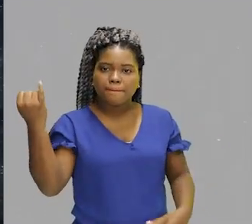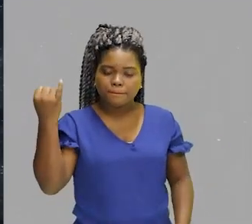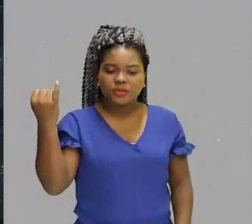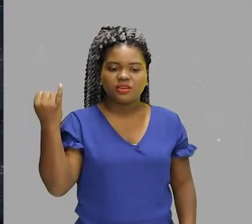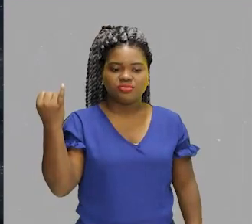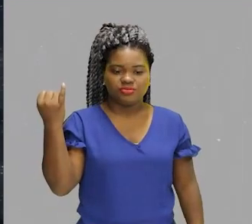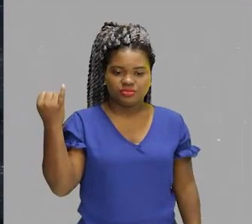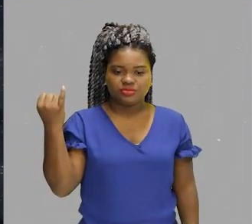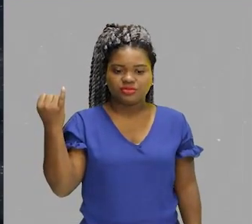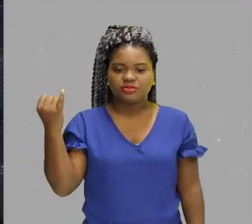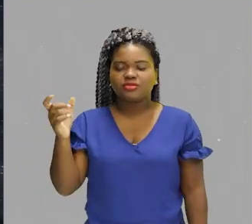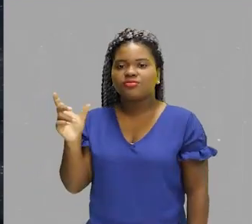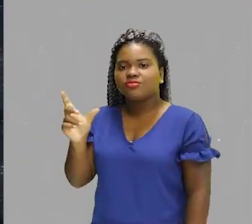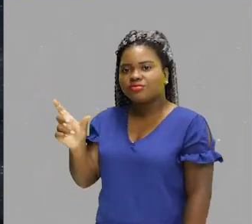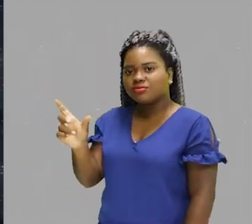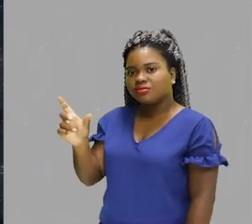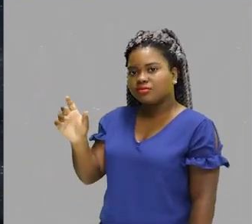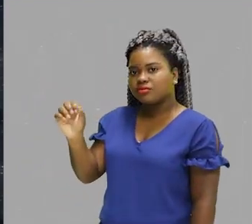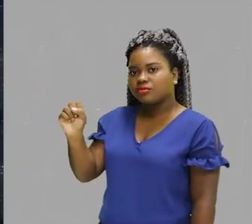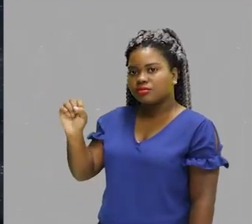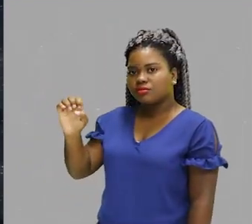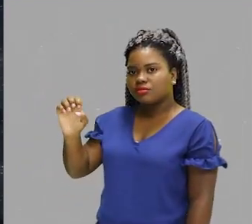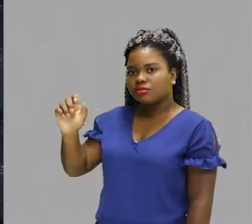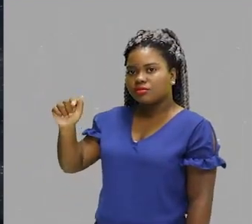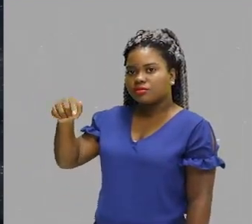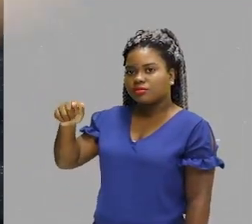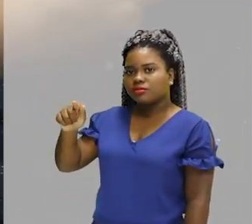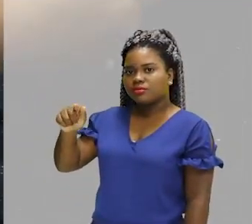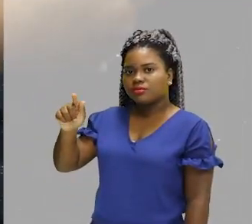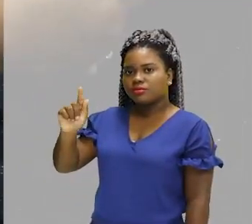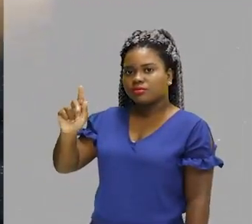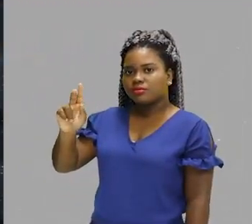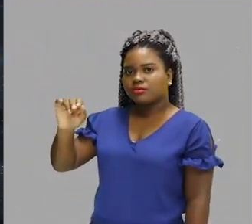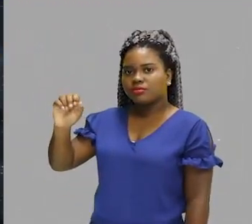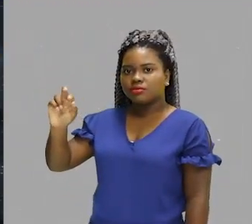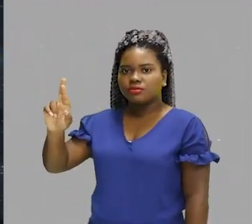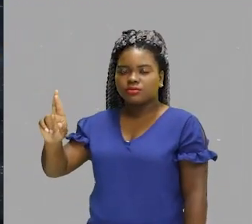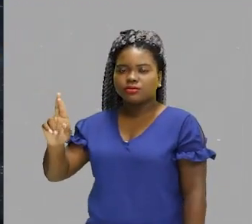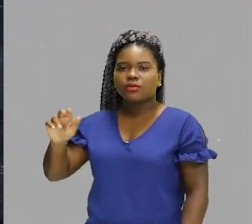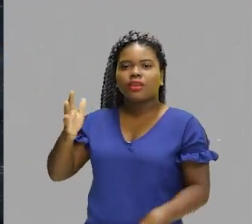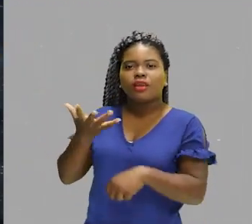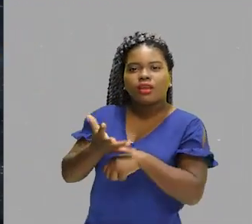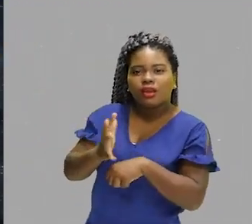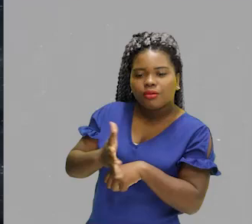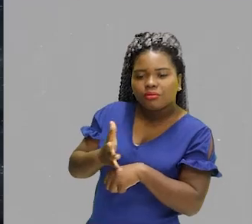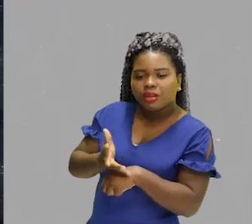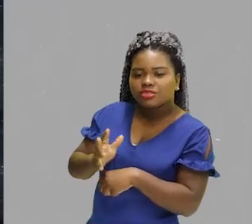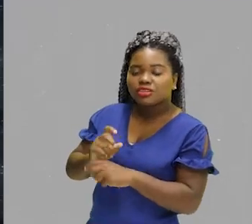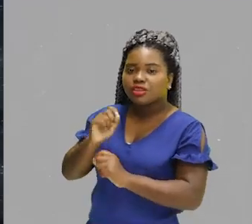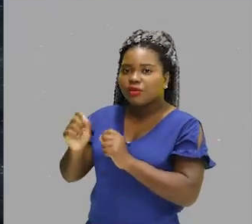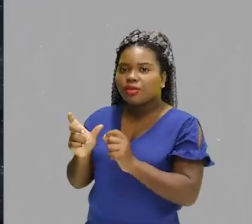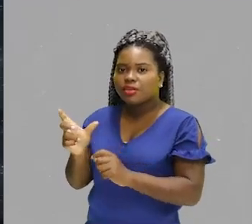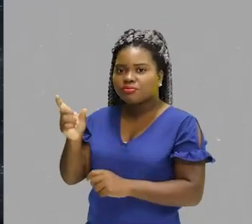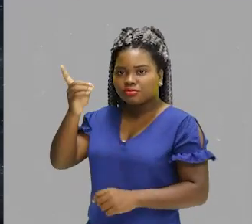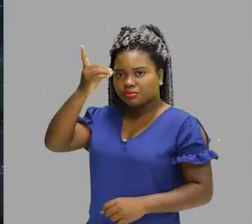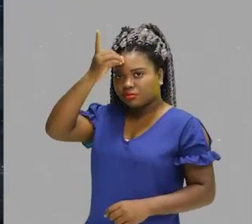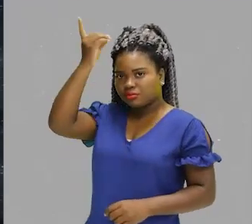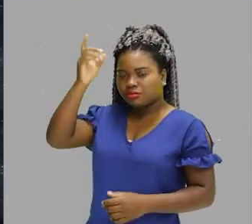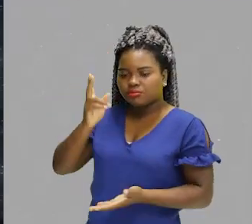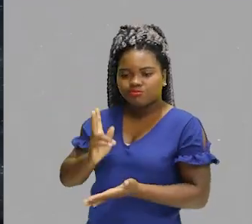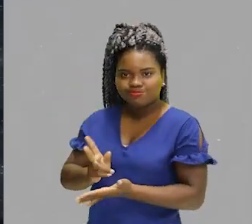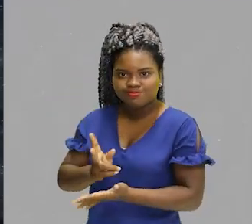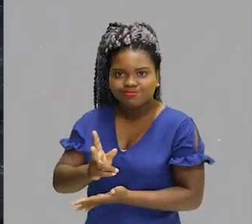sigue praticando, ela passa a ideia seguir praticando, uma ideia de continuidade. E uma característica